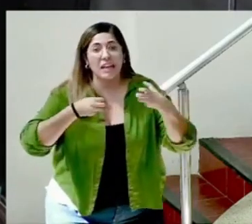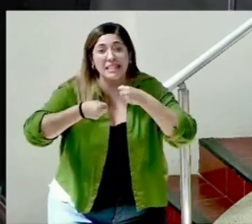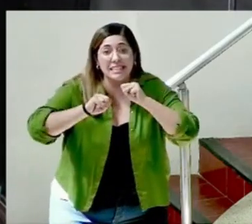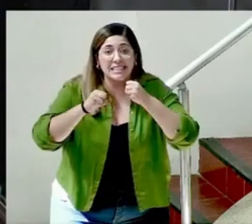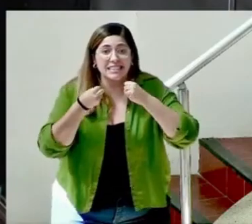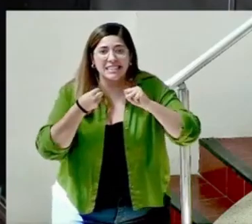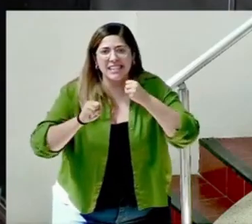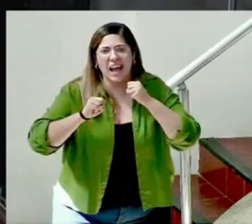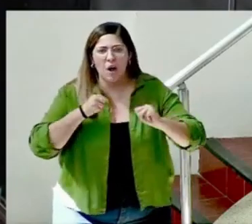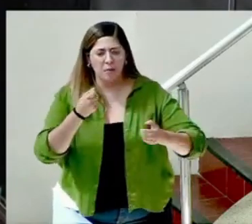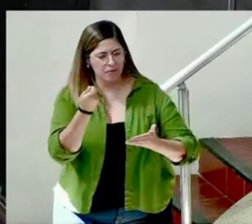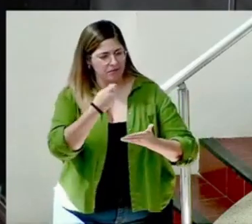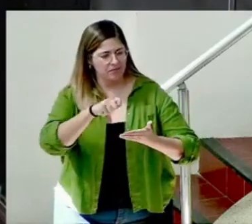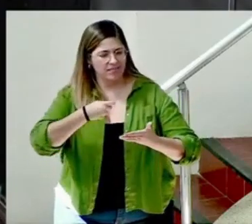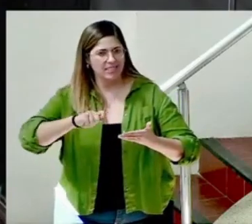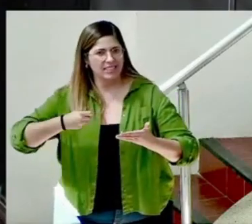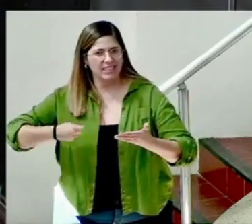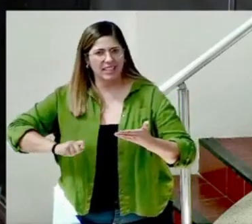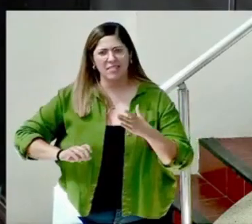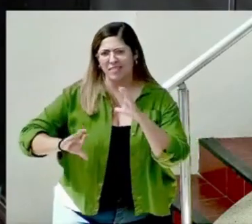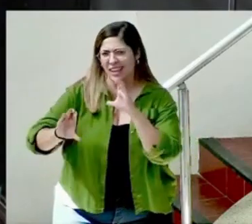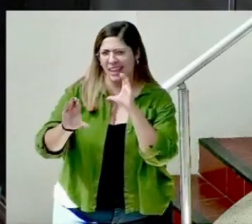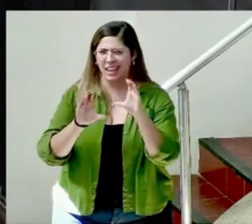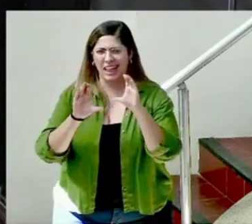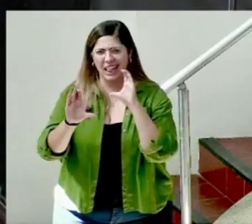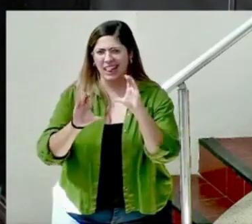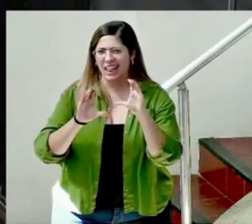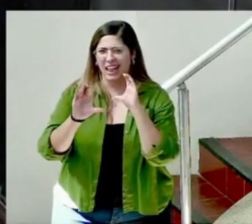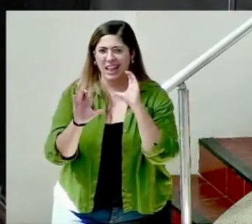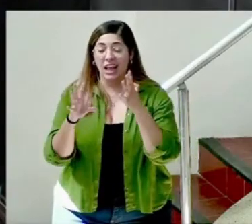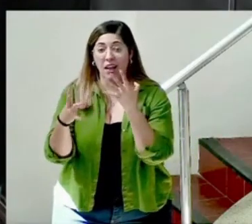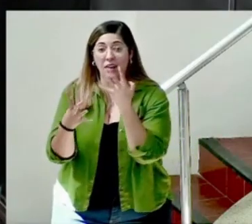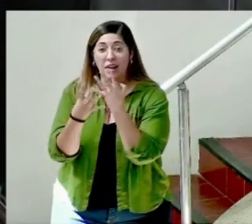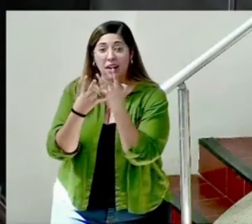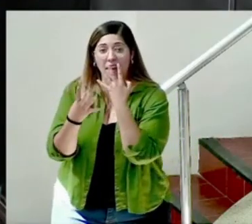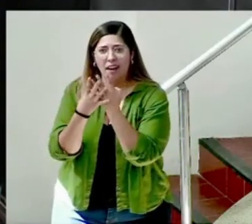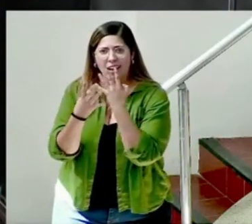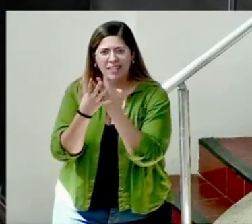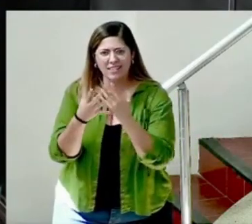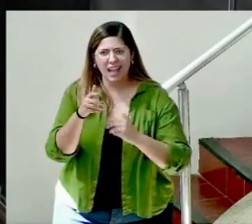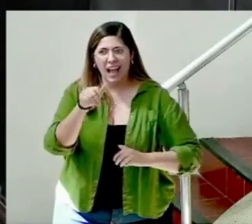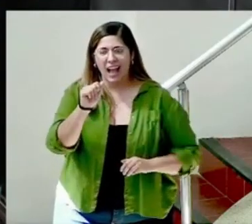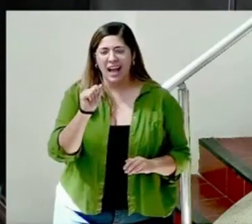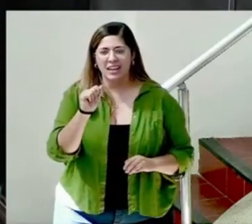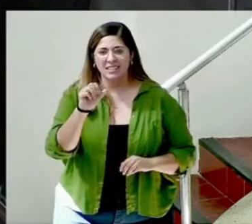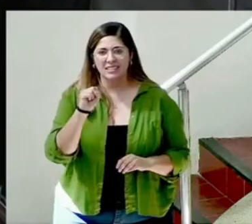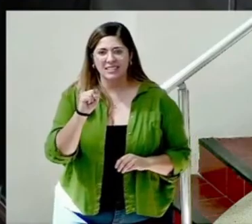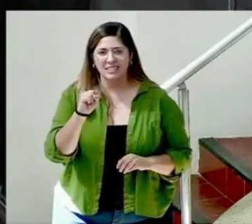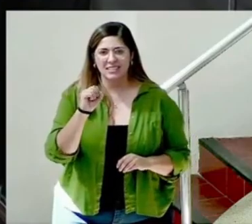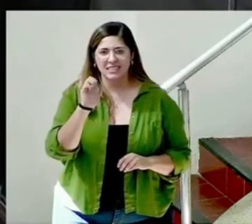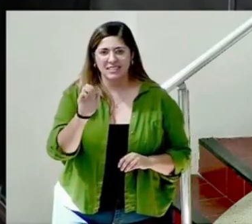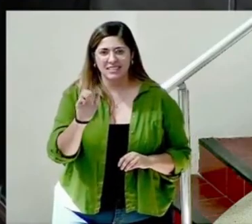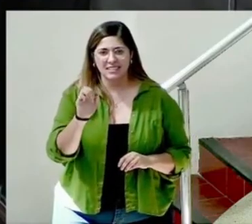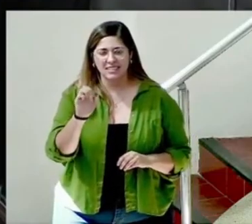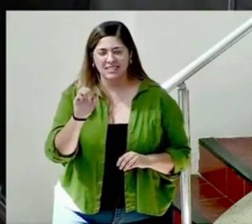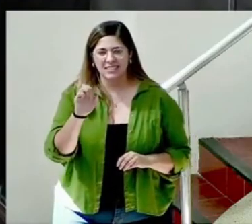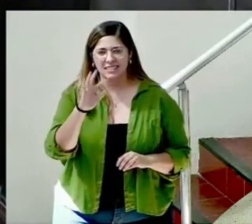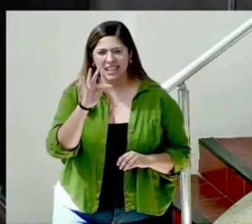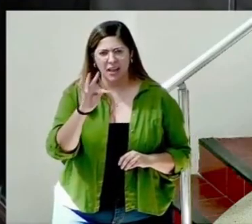as confissões de Asaf. E Asaf está indignado, ele está em luta no coração, ele